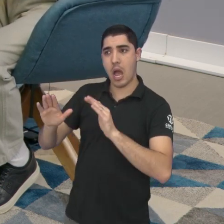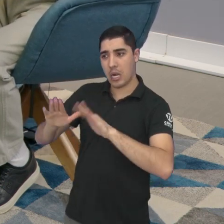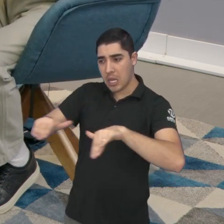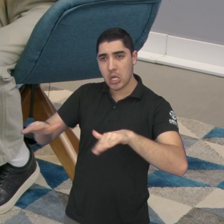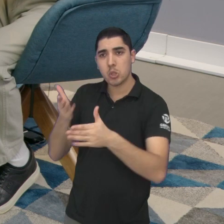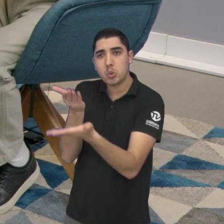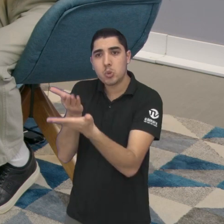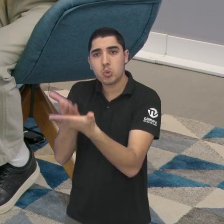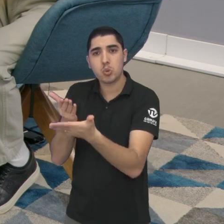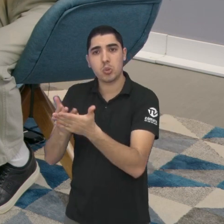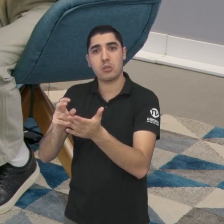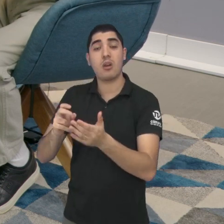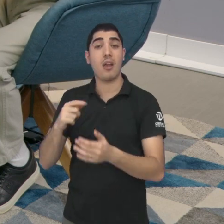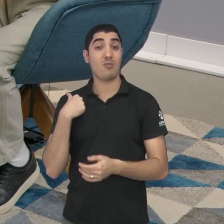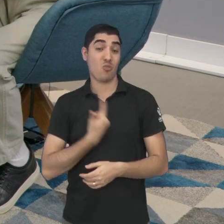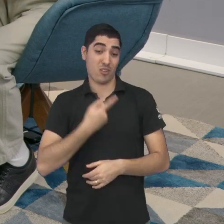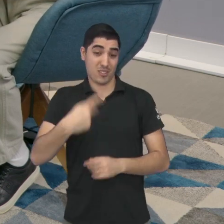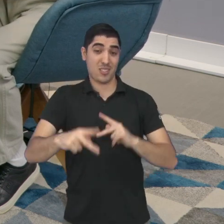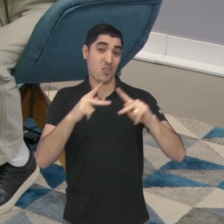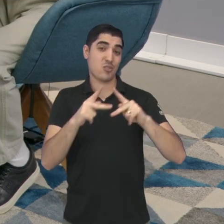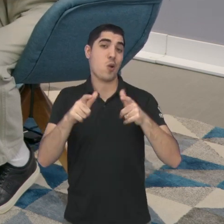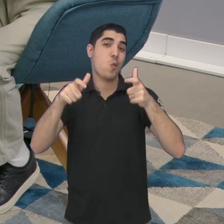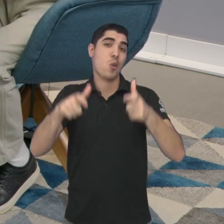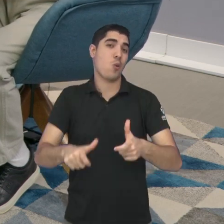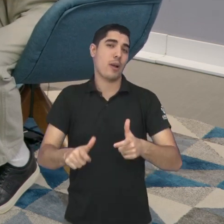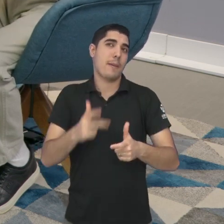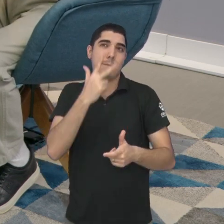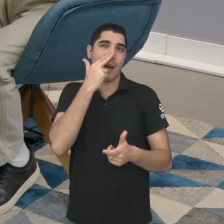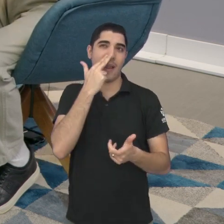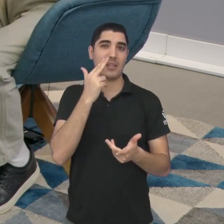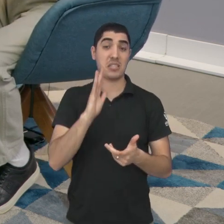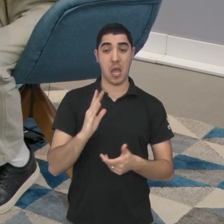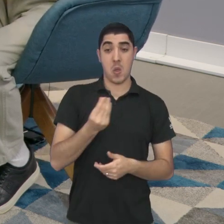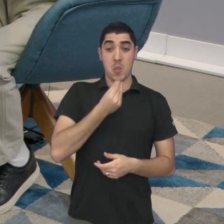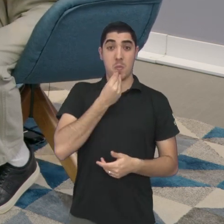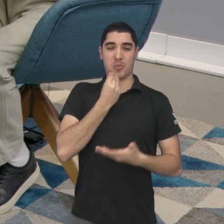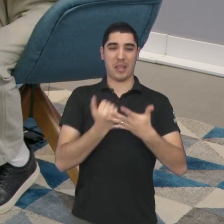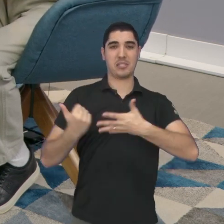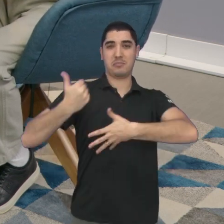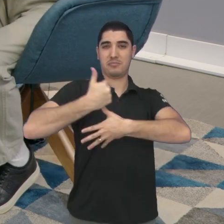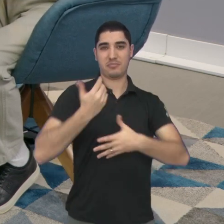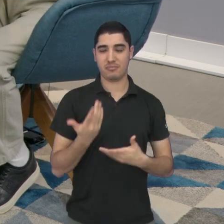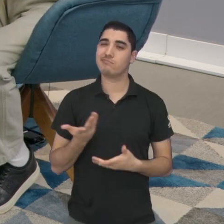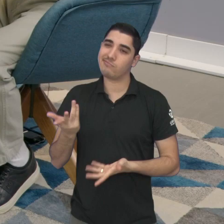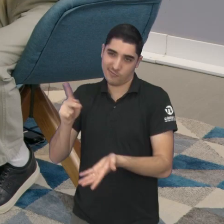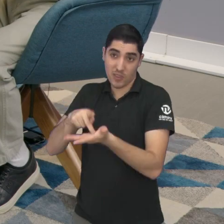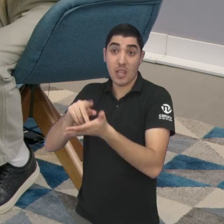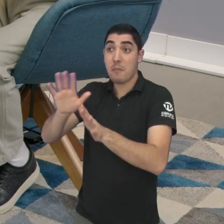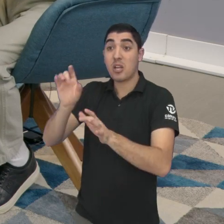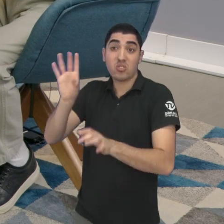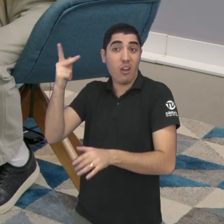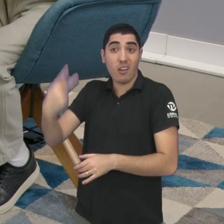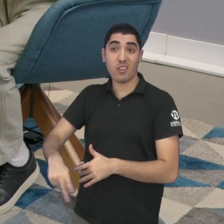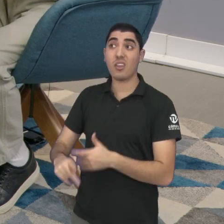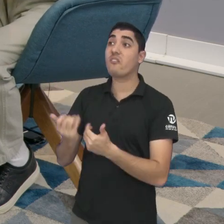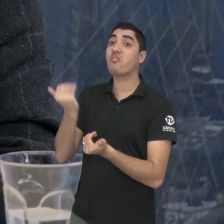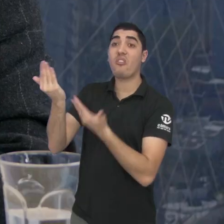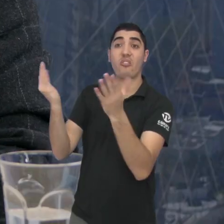Ainda estamos numa região privilegiada, exatamente, tá certo? Diferente ao Mas aí fora país. ninguém faz, né? Então tem que ser geral. Aí